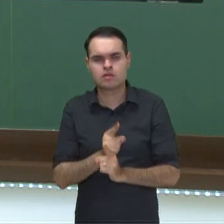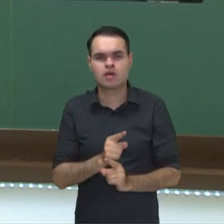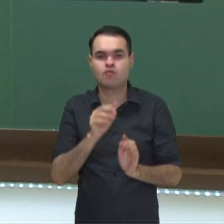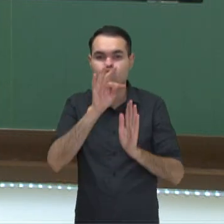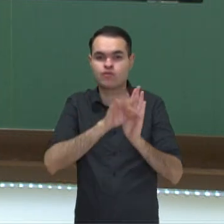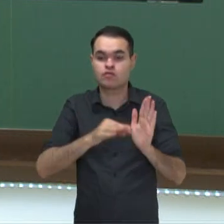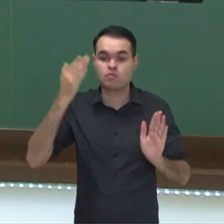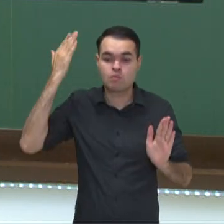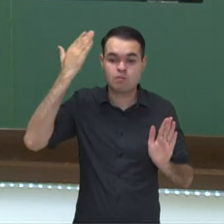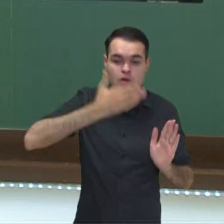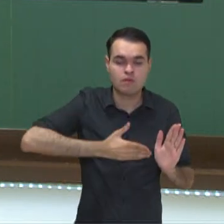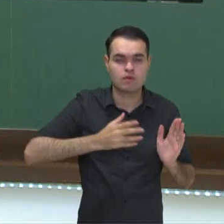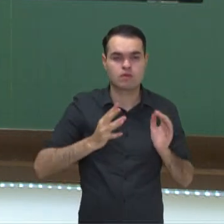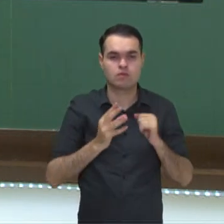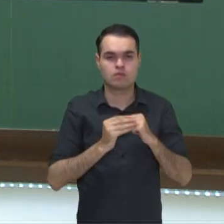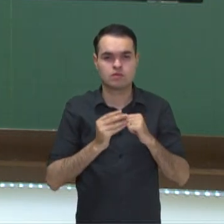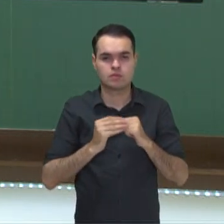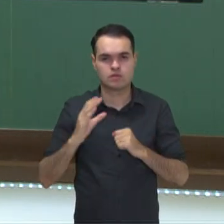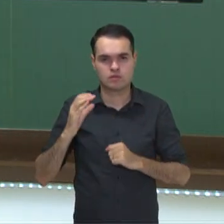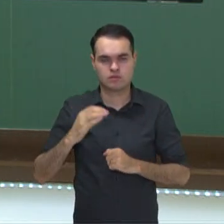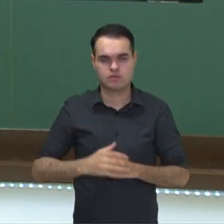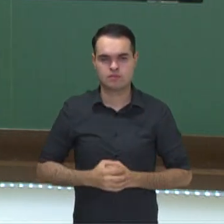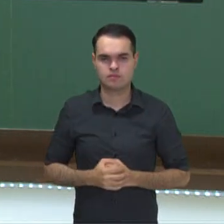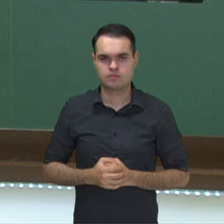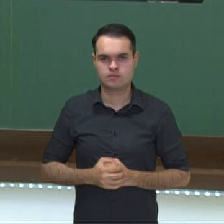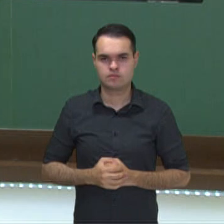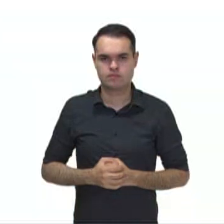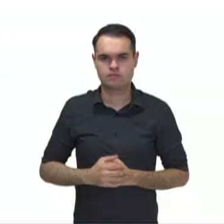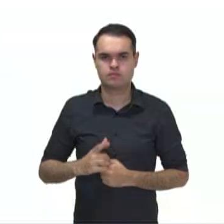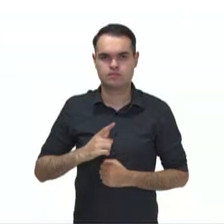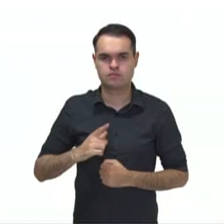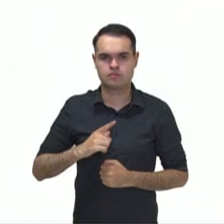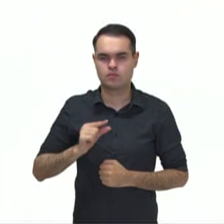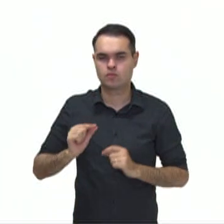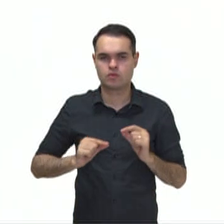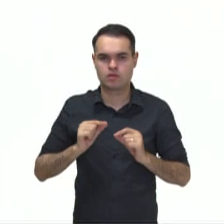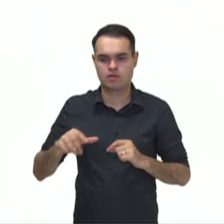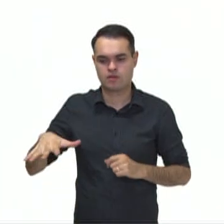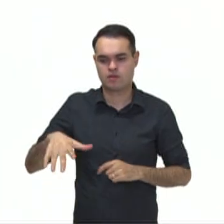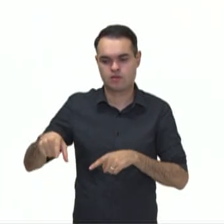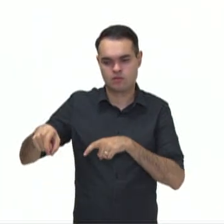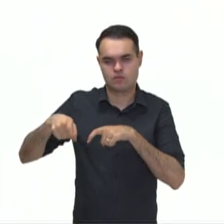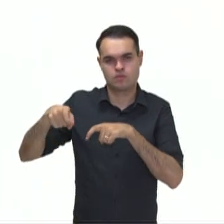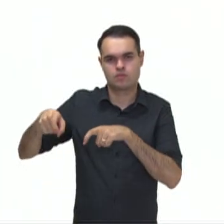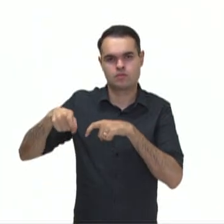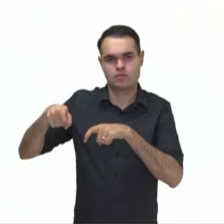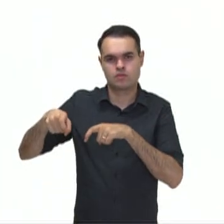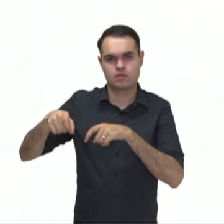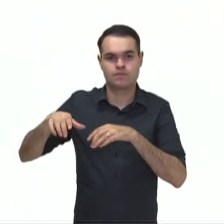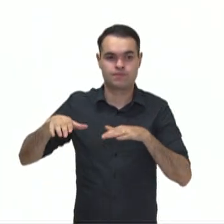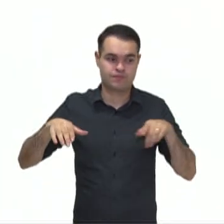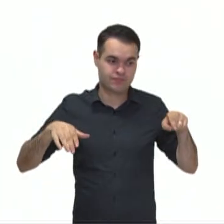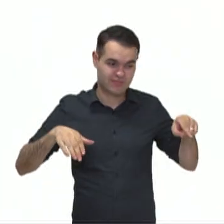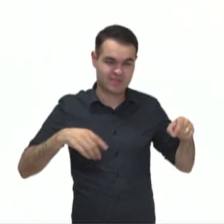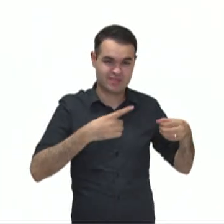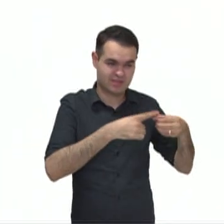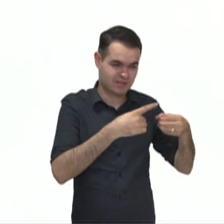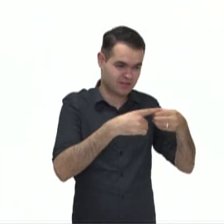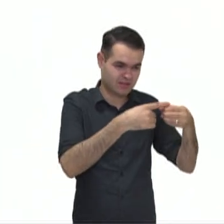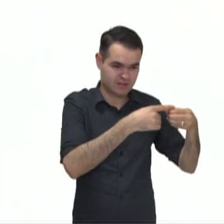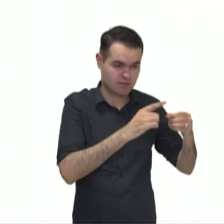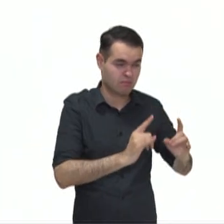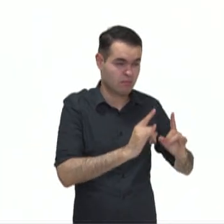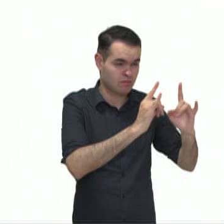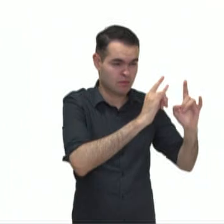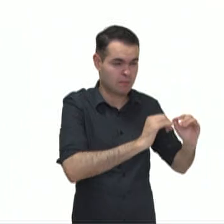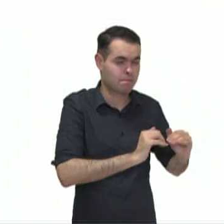comprovar um conhecimento científico. Então nós temos ainda, o resultado é que as áreas urbanas podem ficar de 3 a 12 graus mais quentes